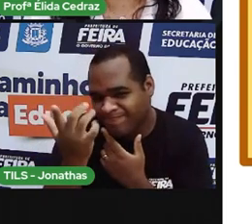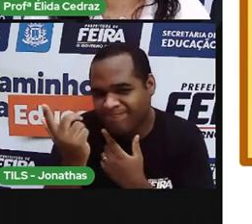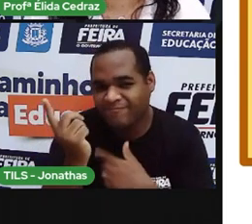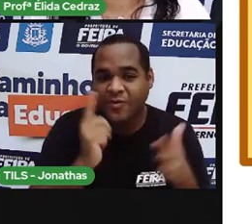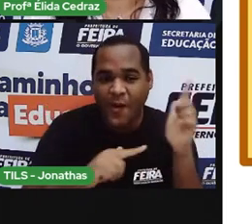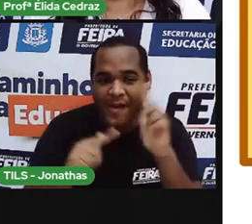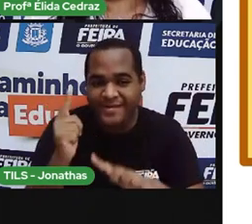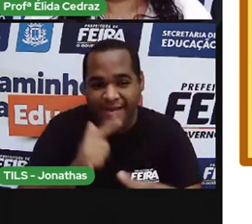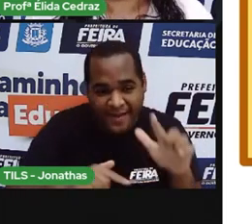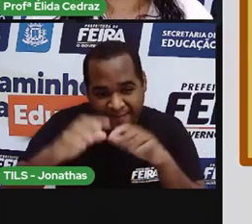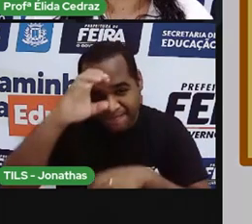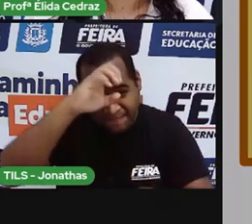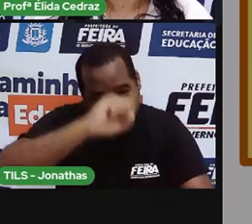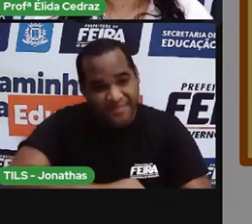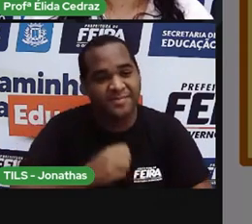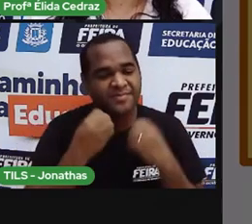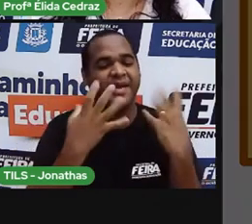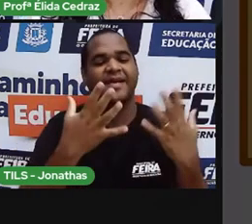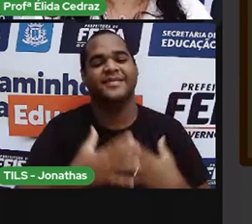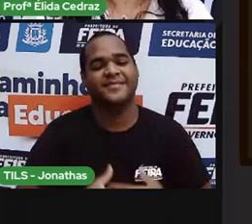gente acompanhar.